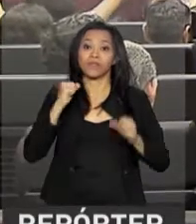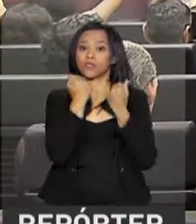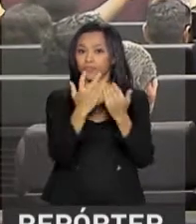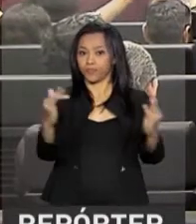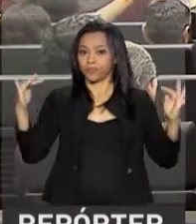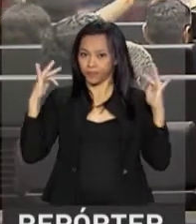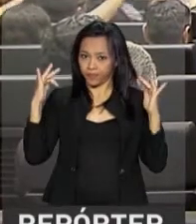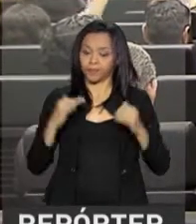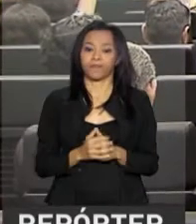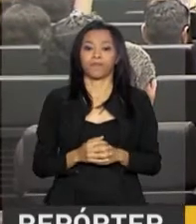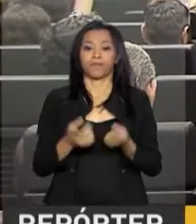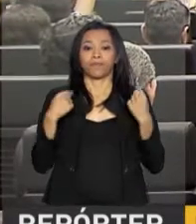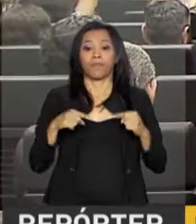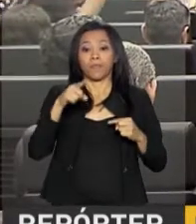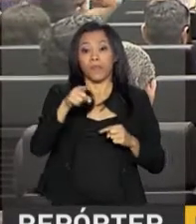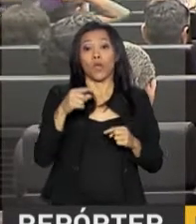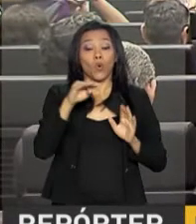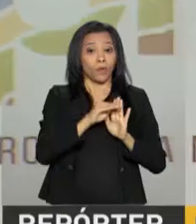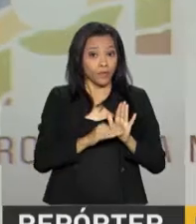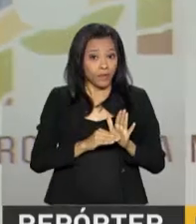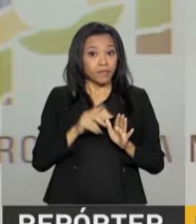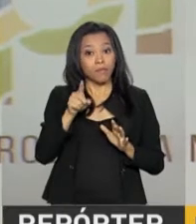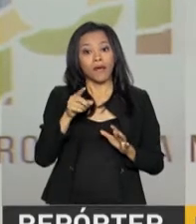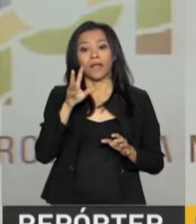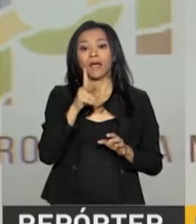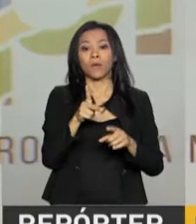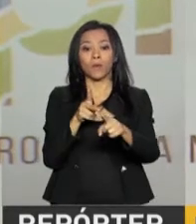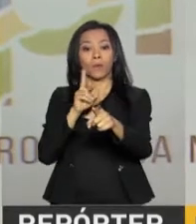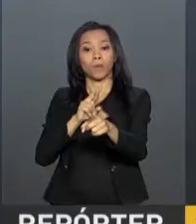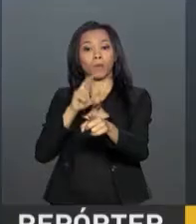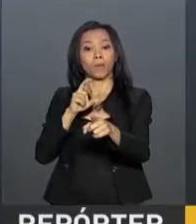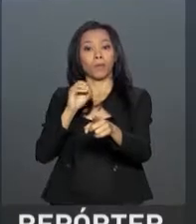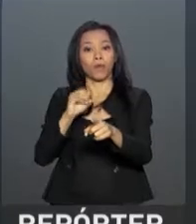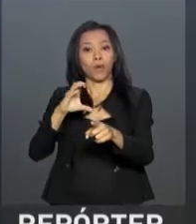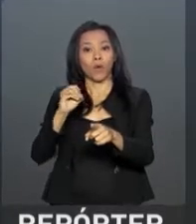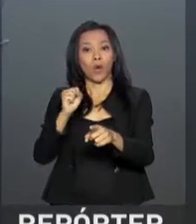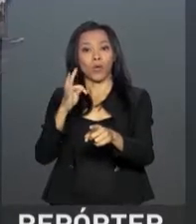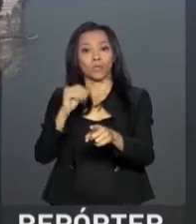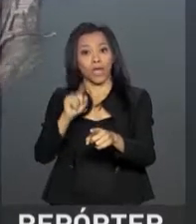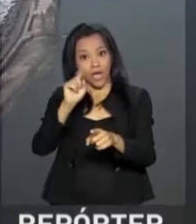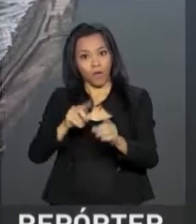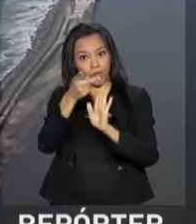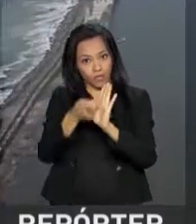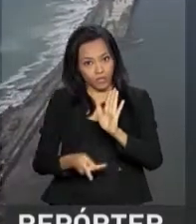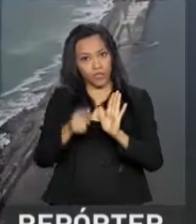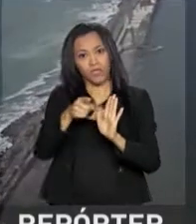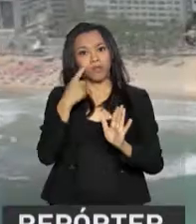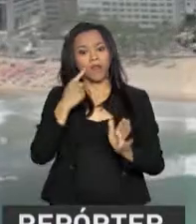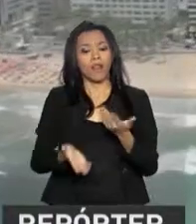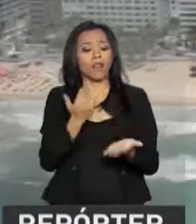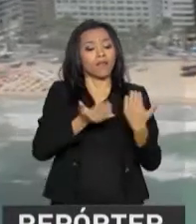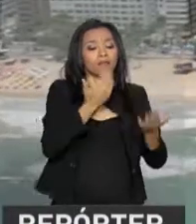o programa nacional para a conservação da linha de costa o propósito é inédito são quatro projetos para levantar dados